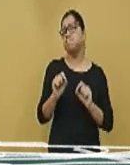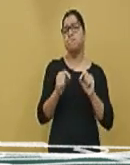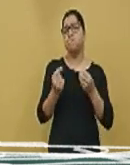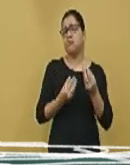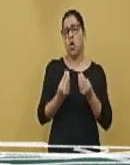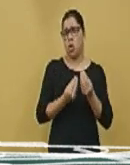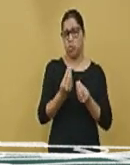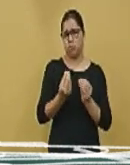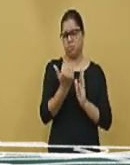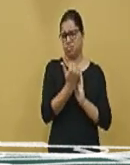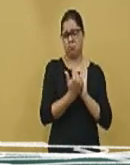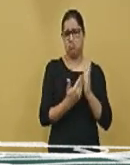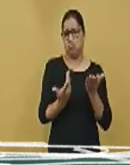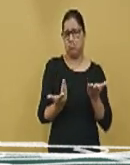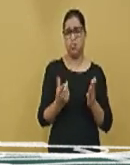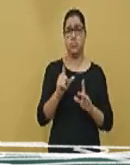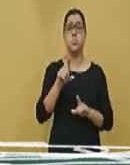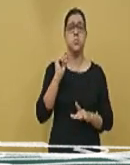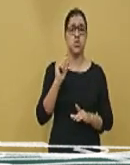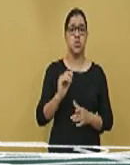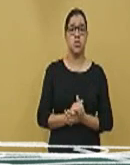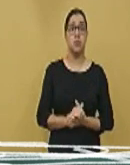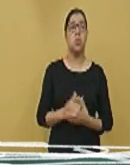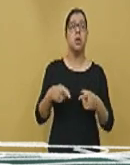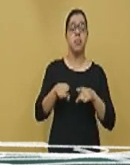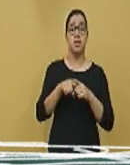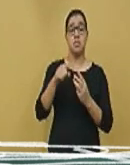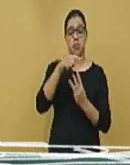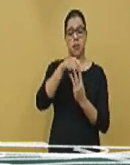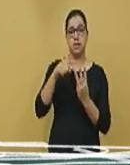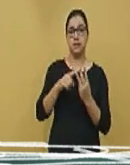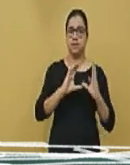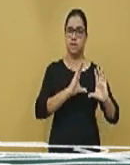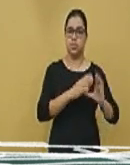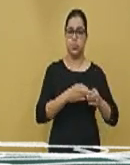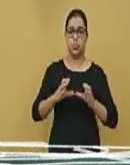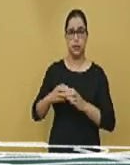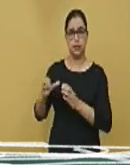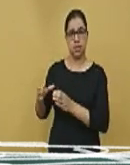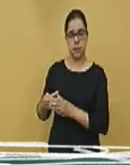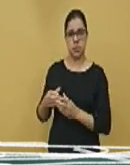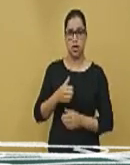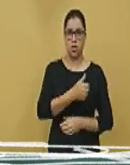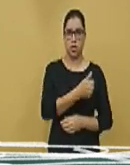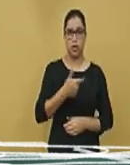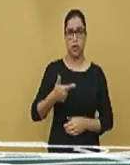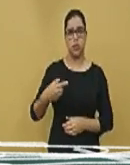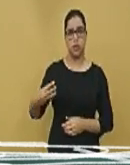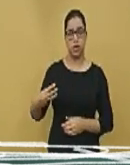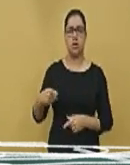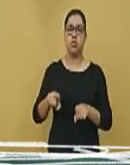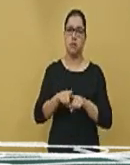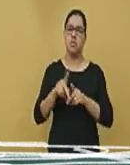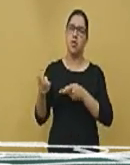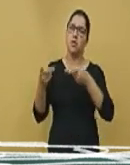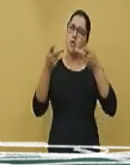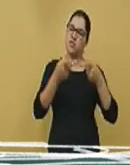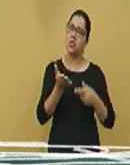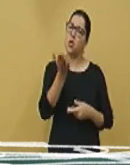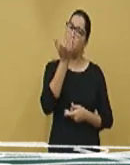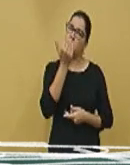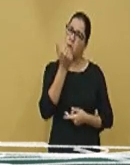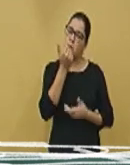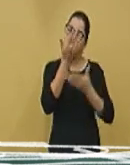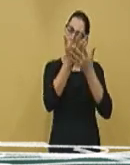aqui, em todos os candidatos, gostaria de estender o convite para vocês poderem almoçar